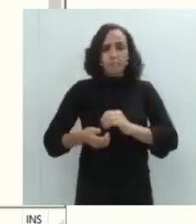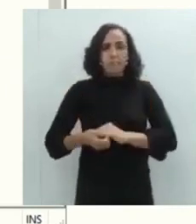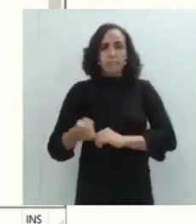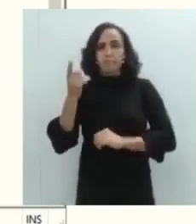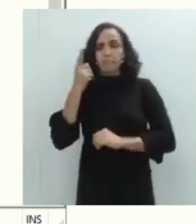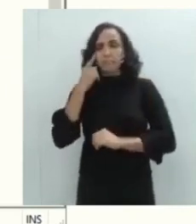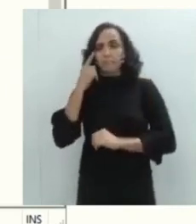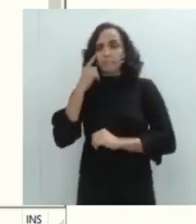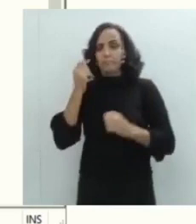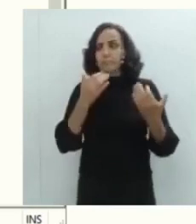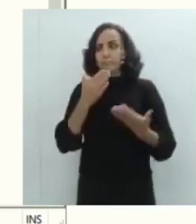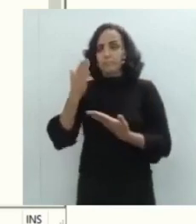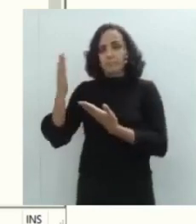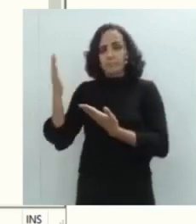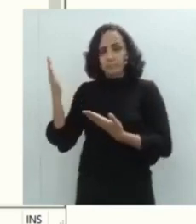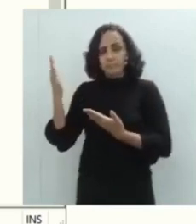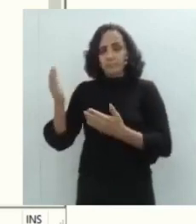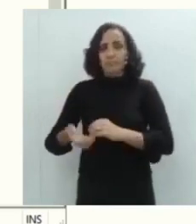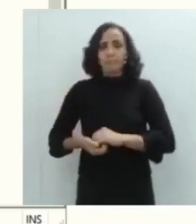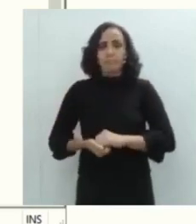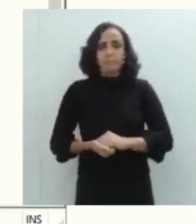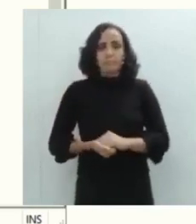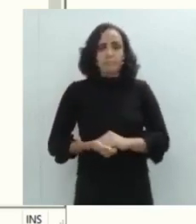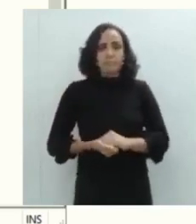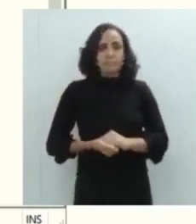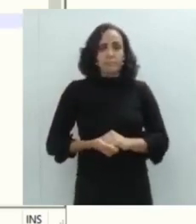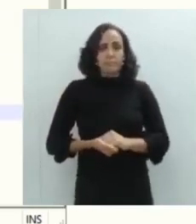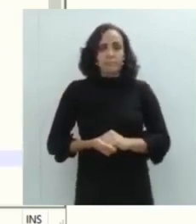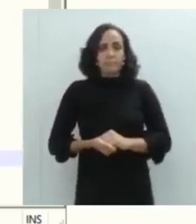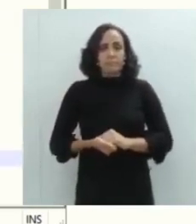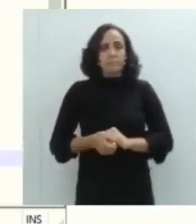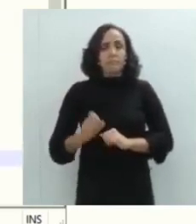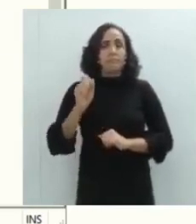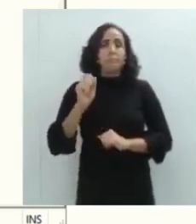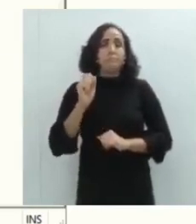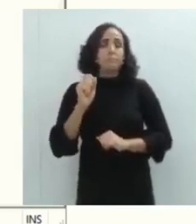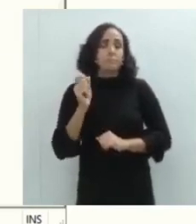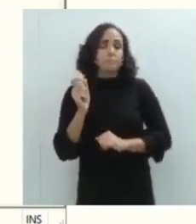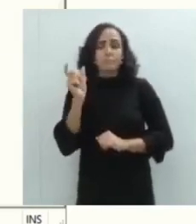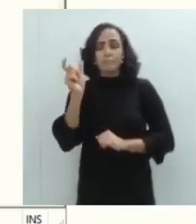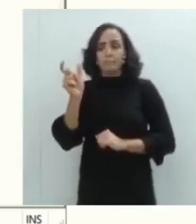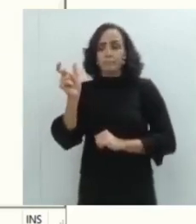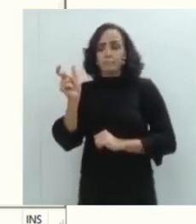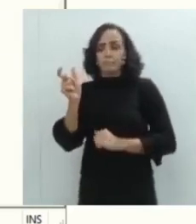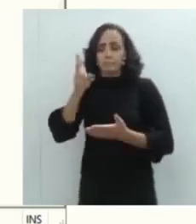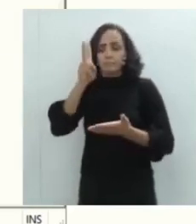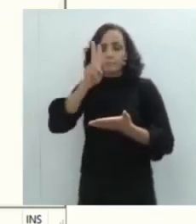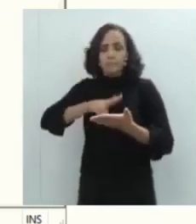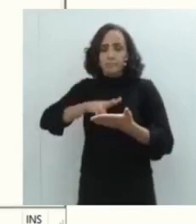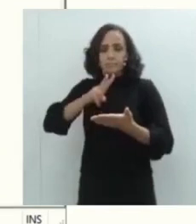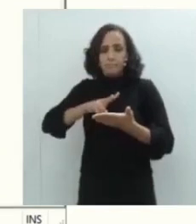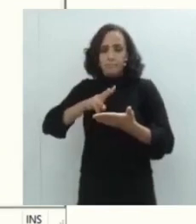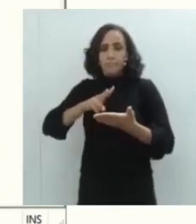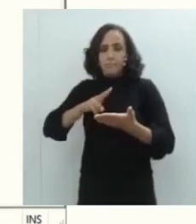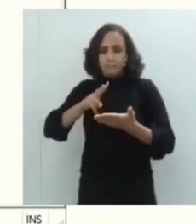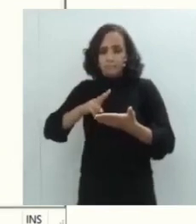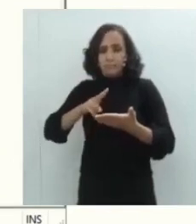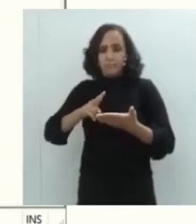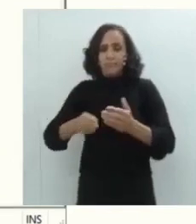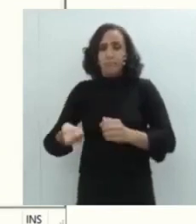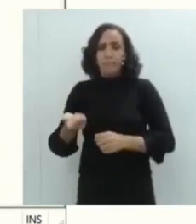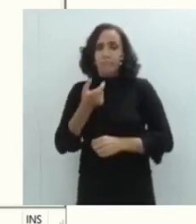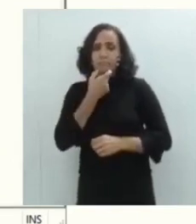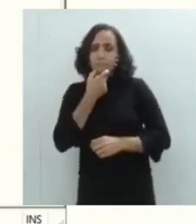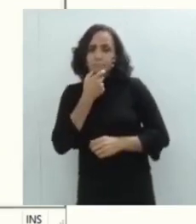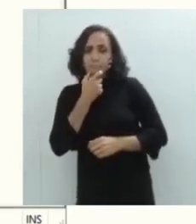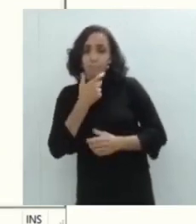MySQL fetch array variável lista, quem é a variável lista? Essa aqui, ó. Tá?